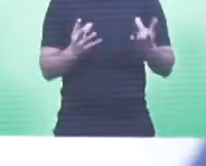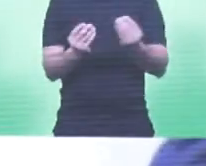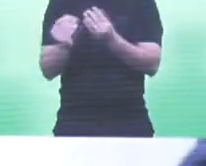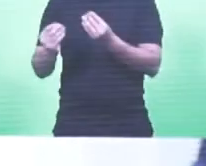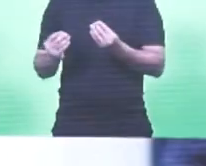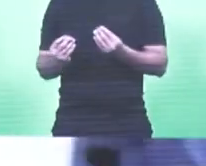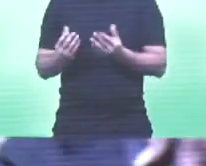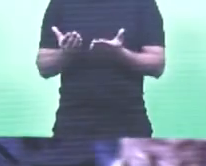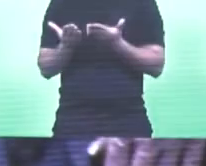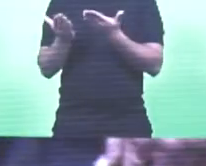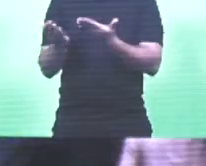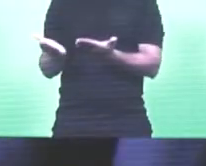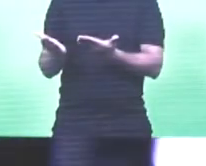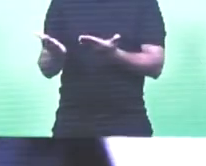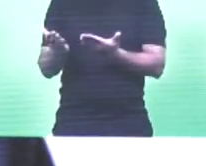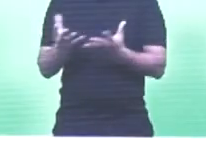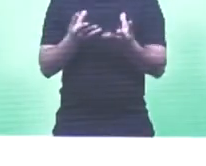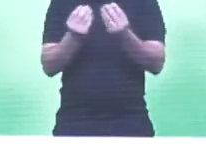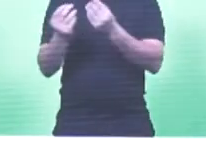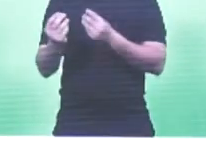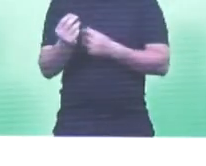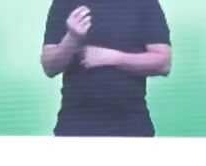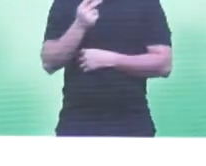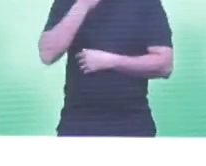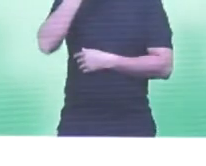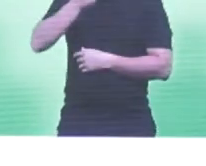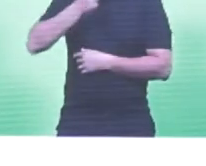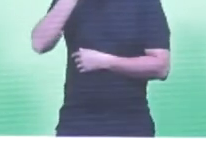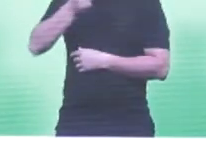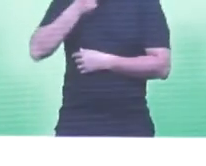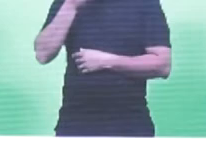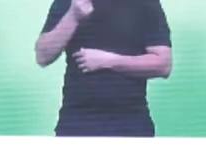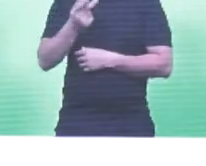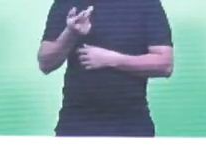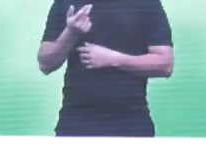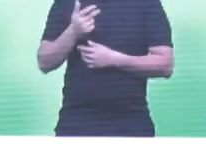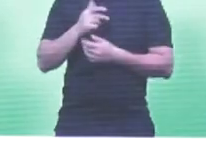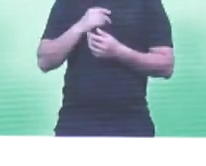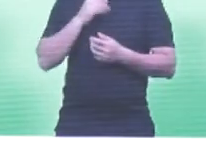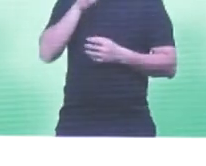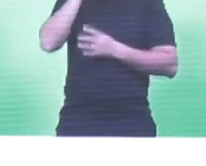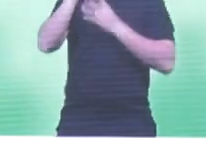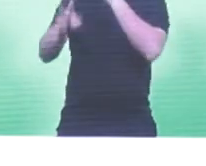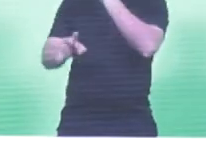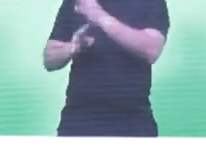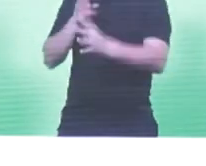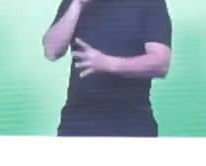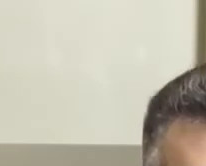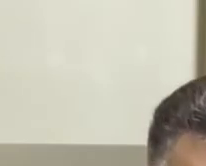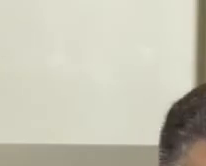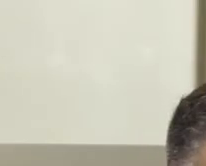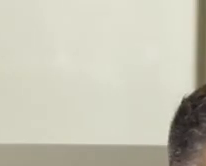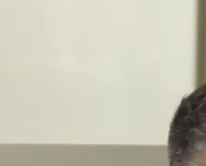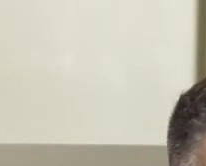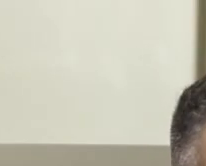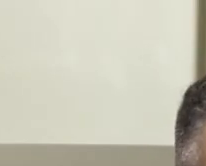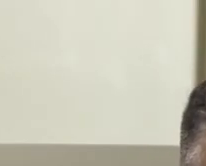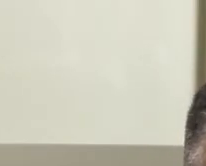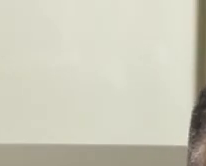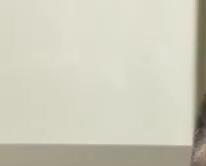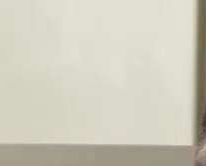em lei da Medida Provisória que dispõe sobre o ressarcimento ao hospitais das diárias de leitos de UTI